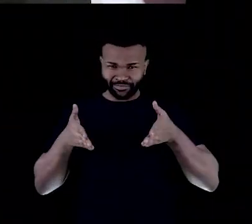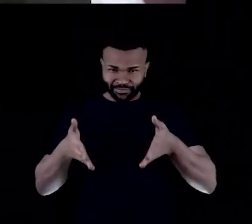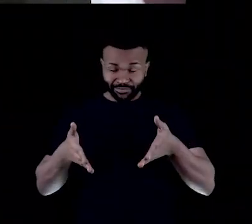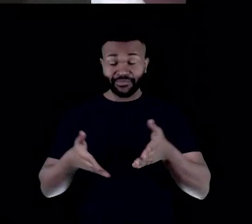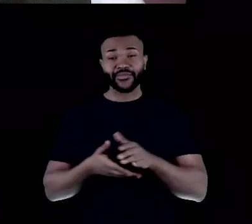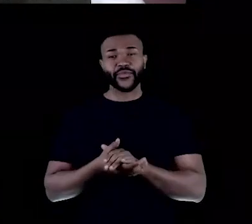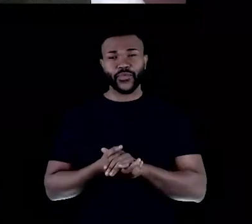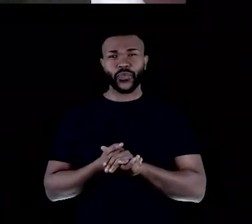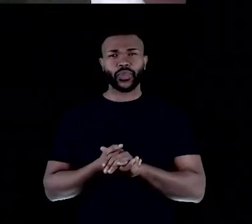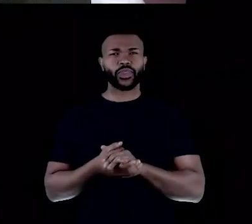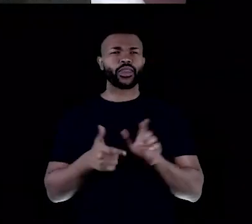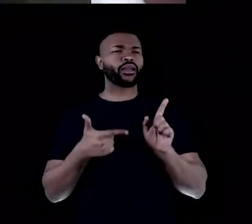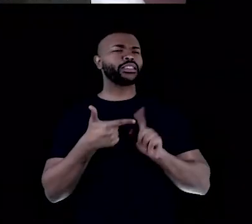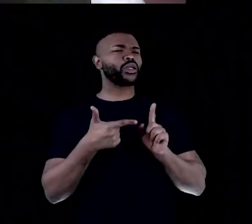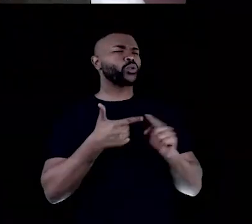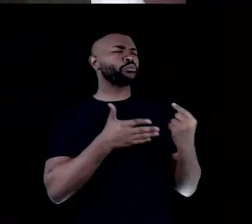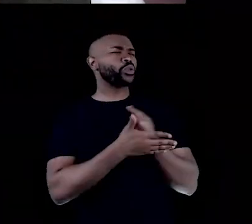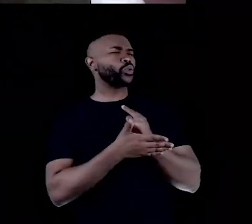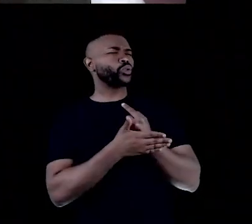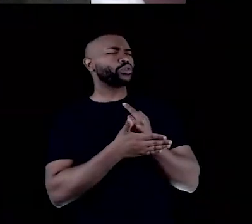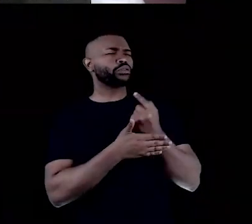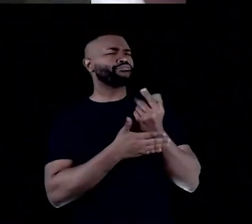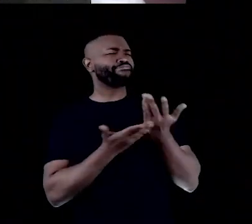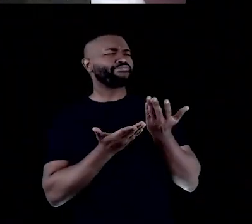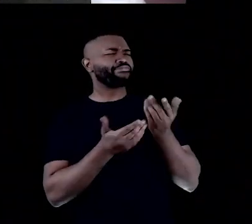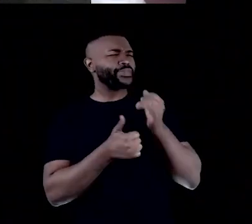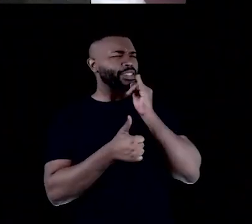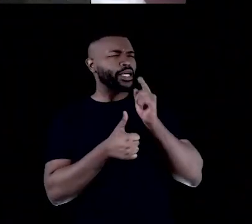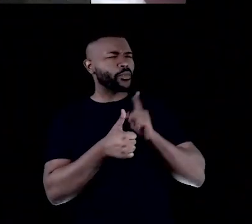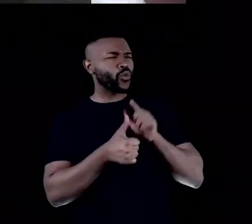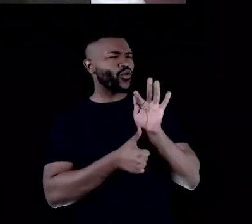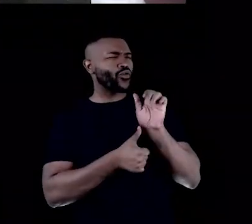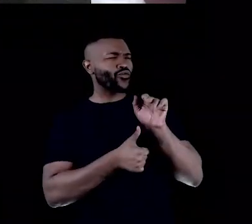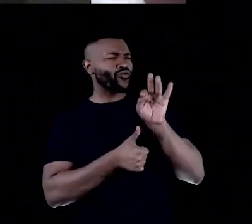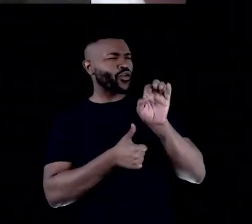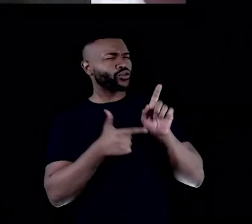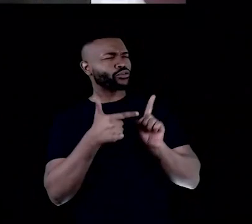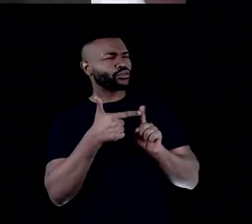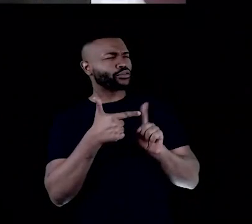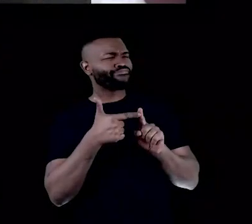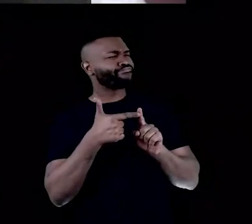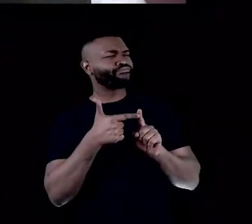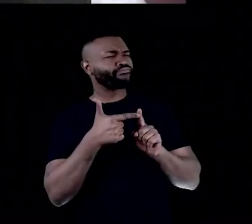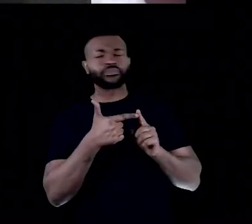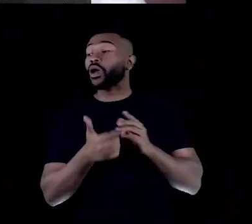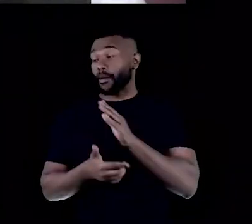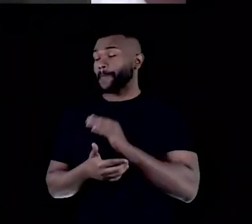operada, assim. E qual que era a segunda parte da pergunta? Uma era qual eram as fontes e a segunda